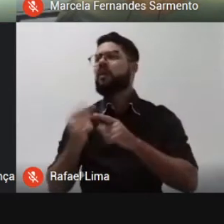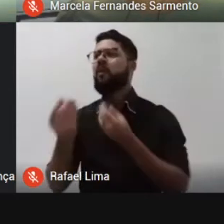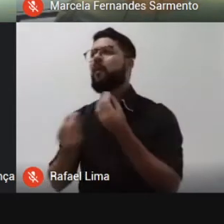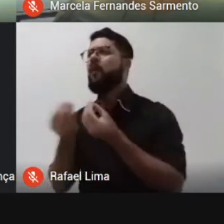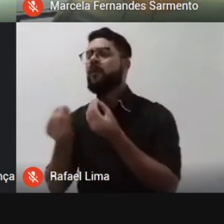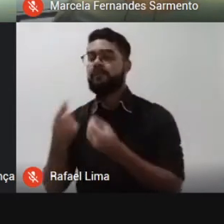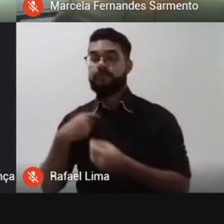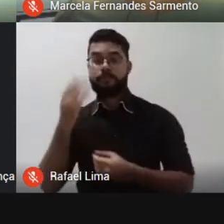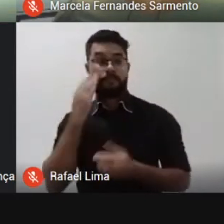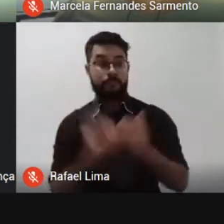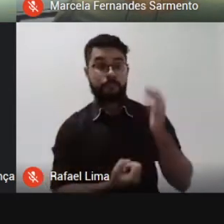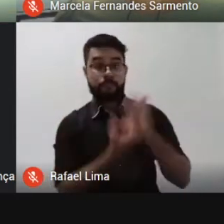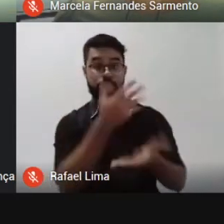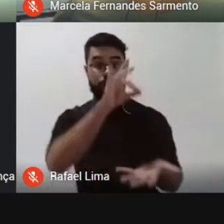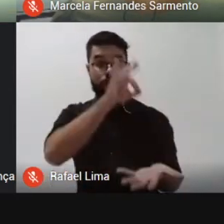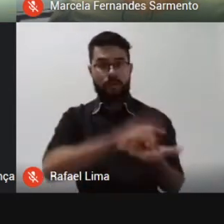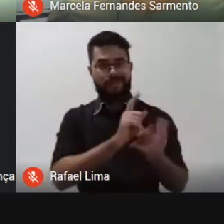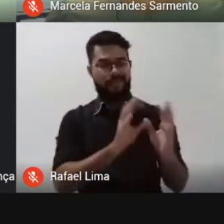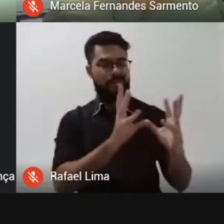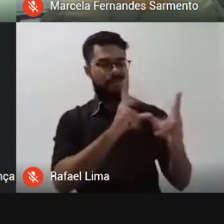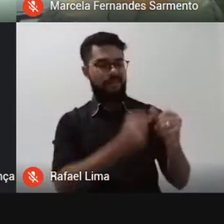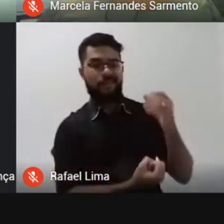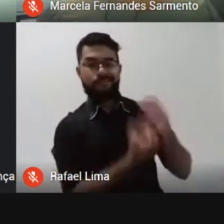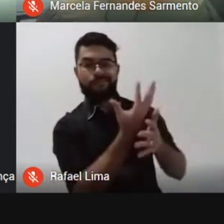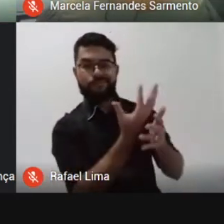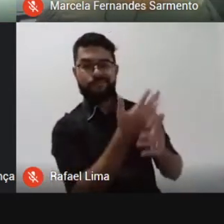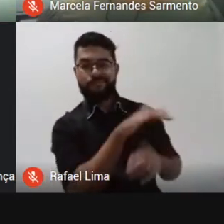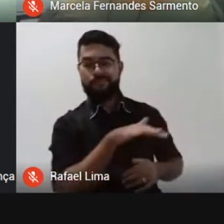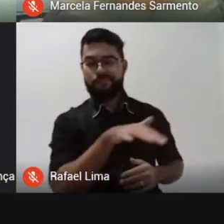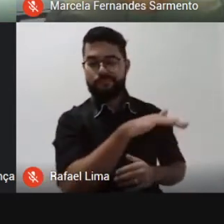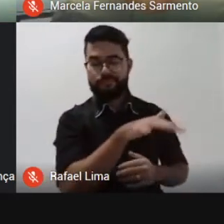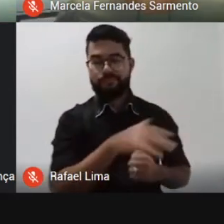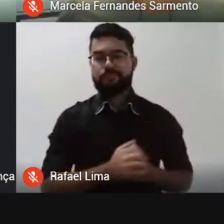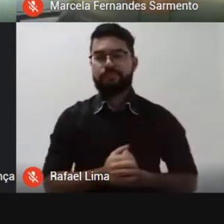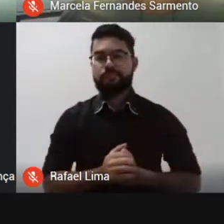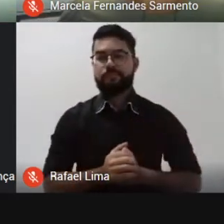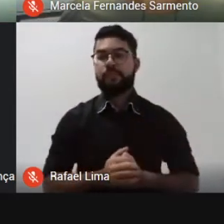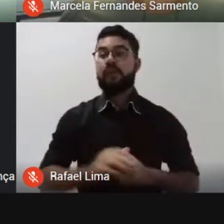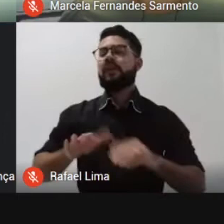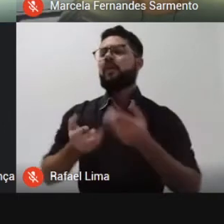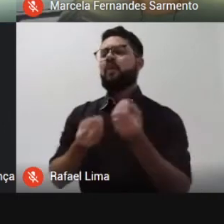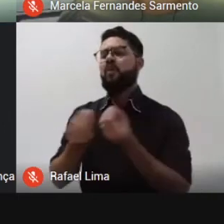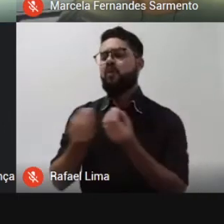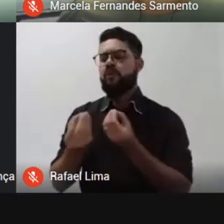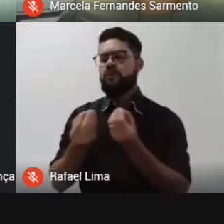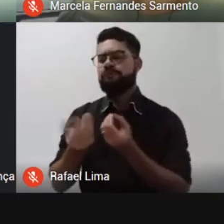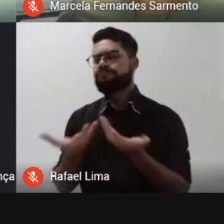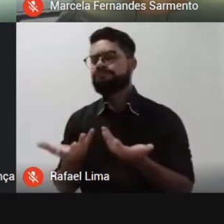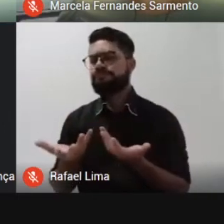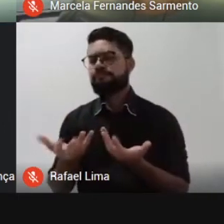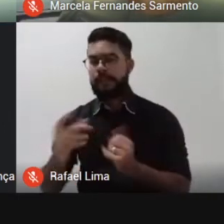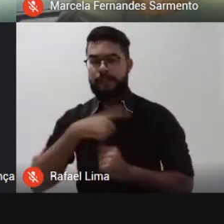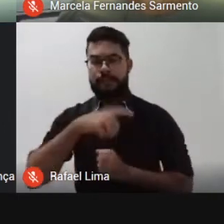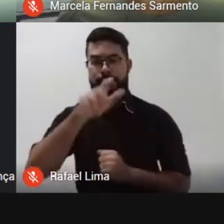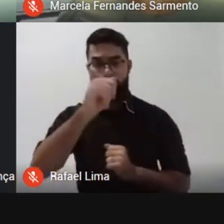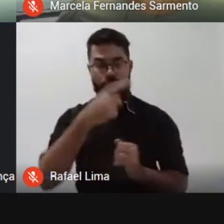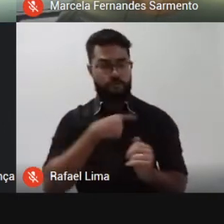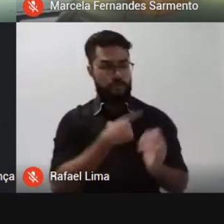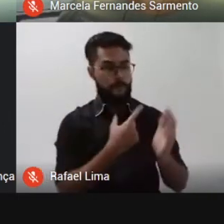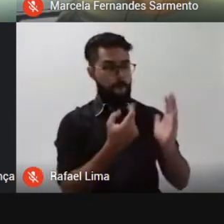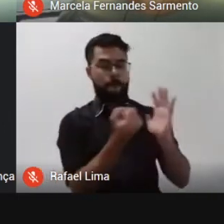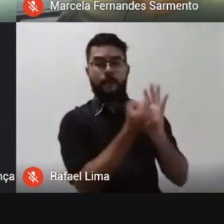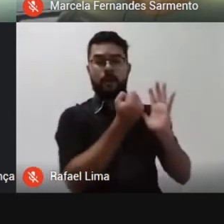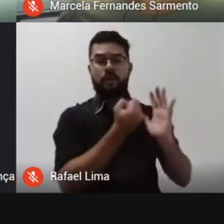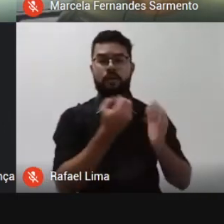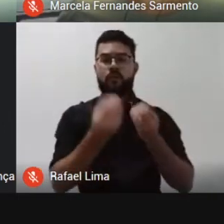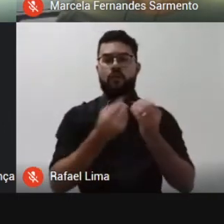começar a idealizá-lo, né? Então, como fazer? A gente já tinha marcado aí, já tinha passado no edital, já